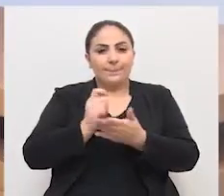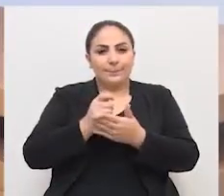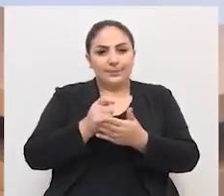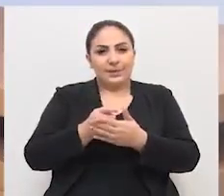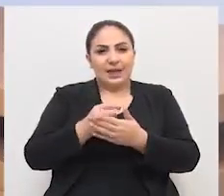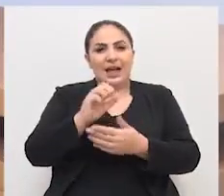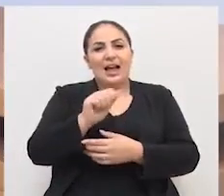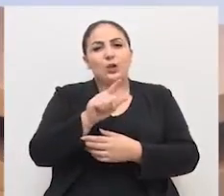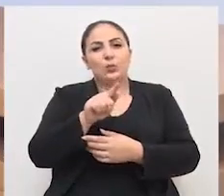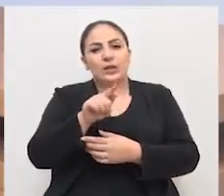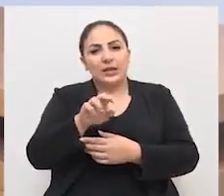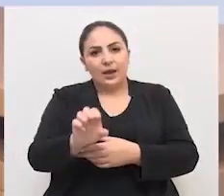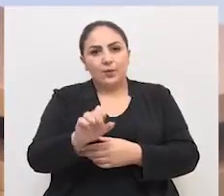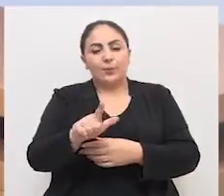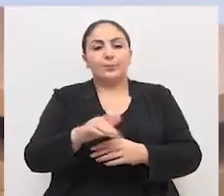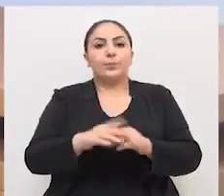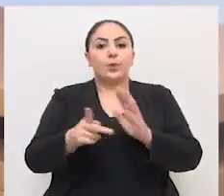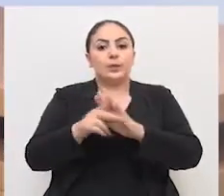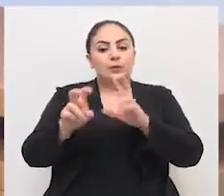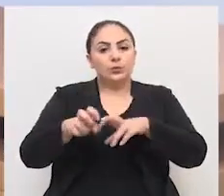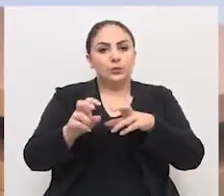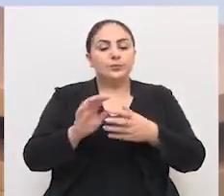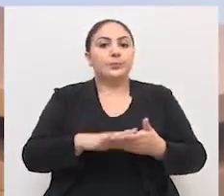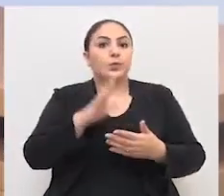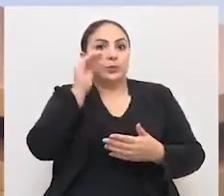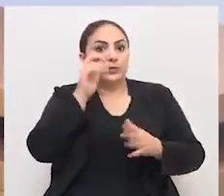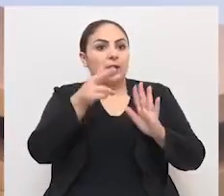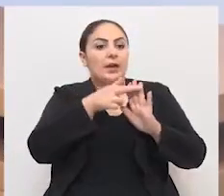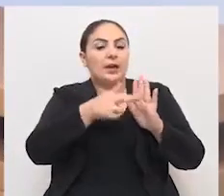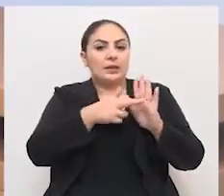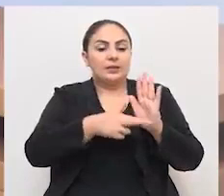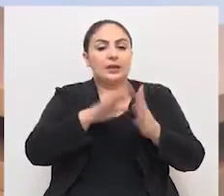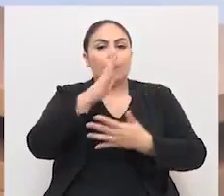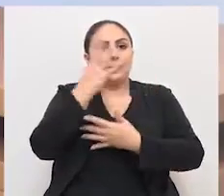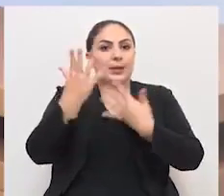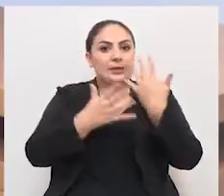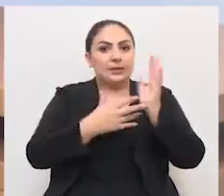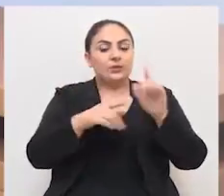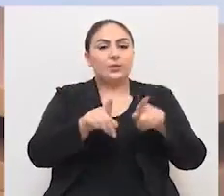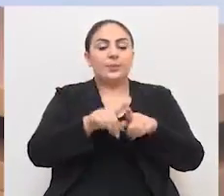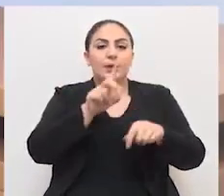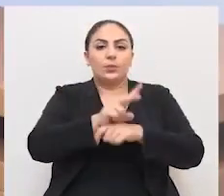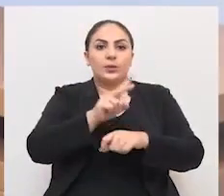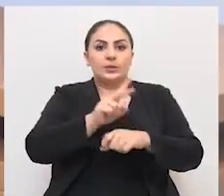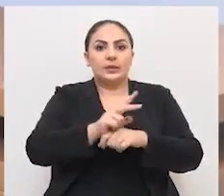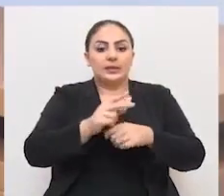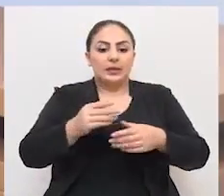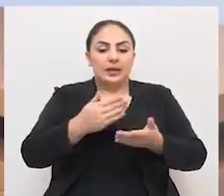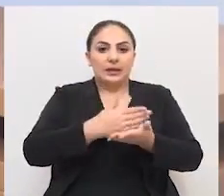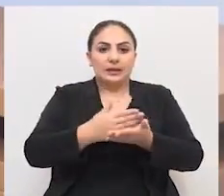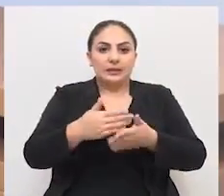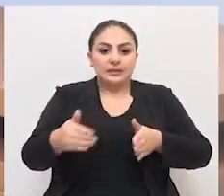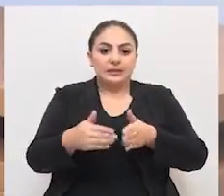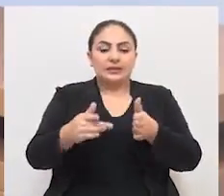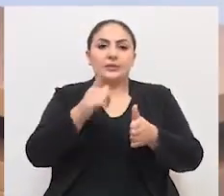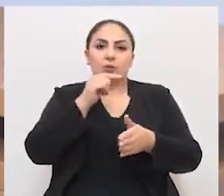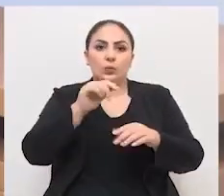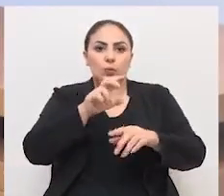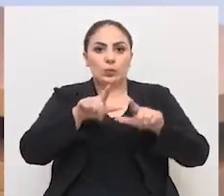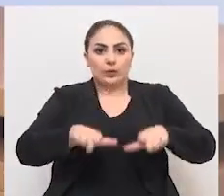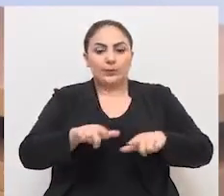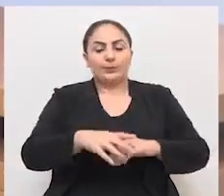da agricultura, sem deixar de observar critérios ambientais e preservar as nascentes do